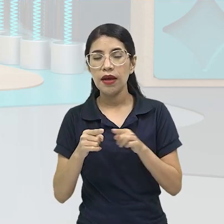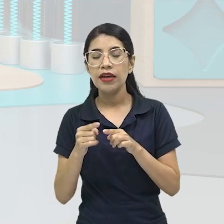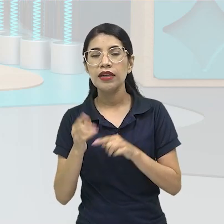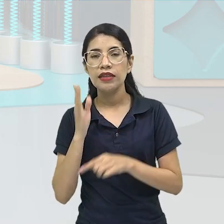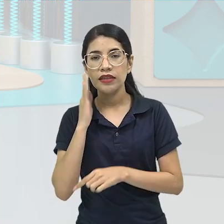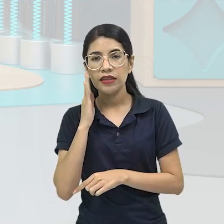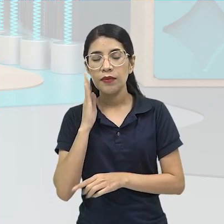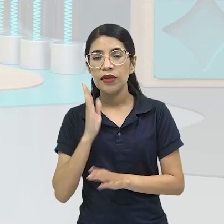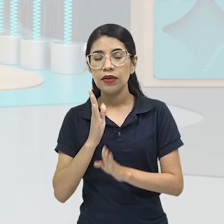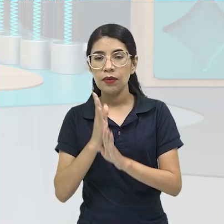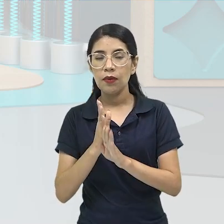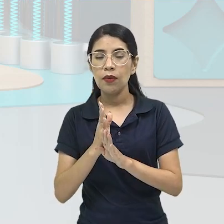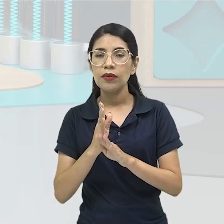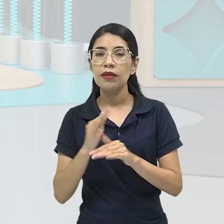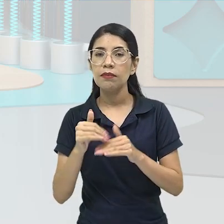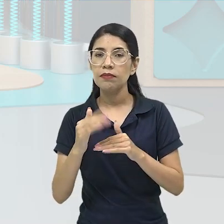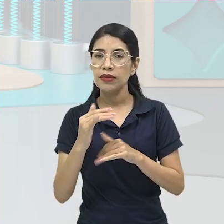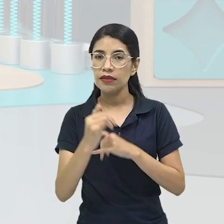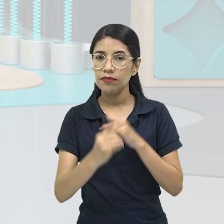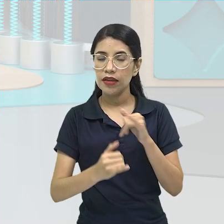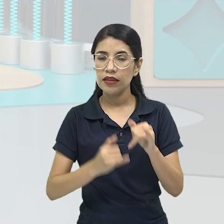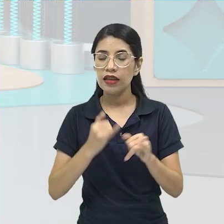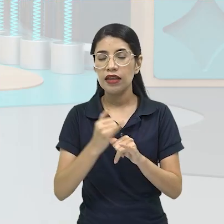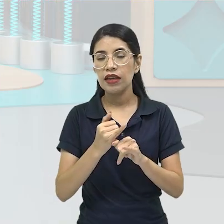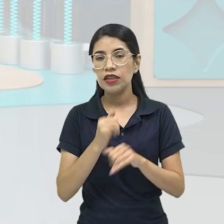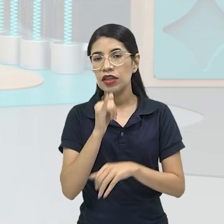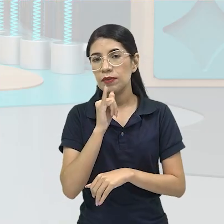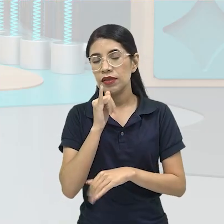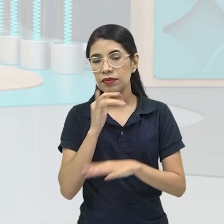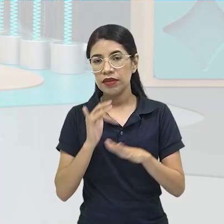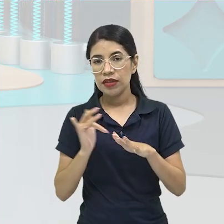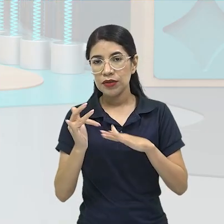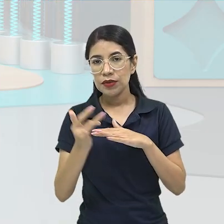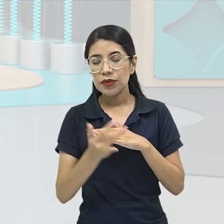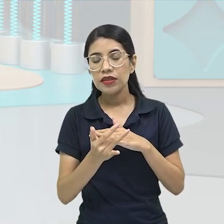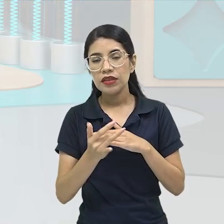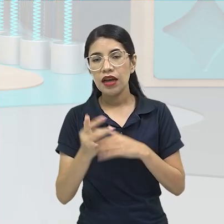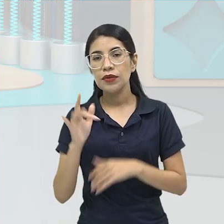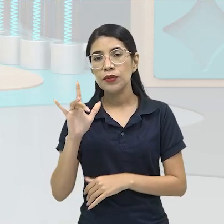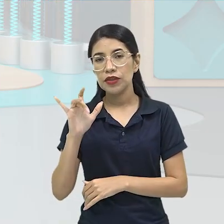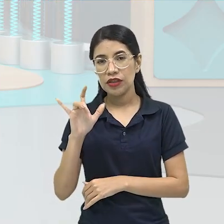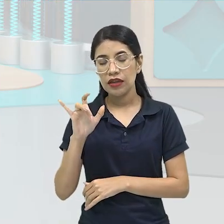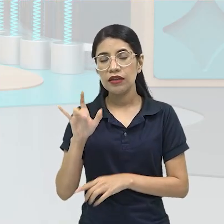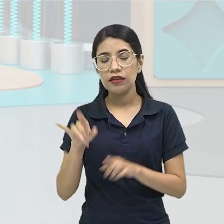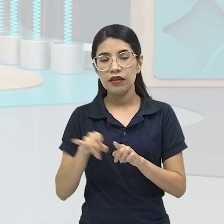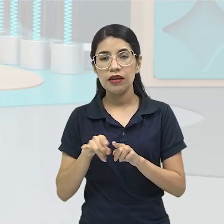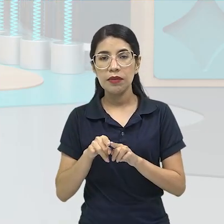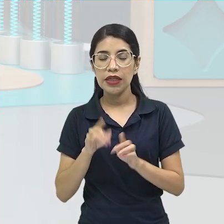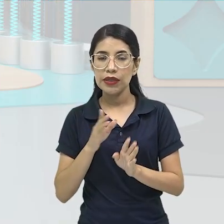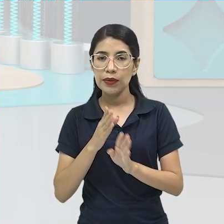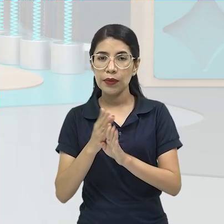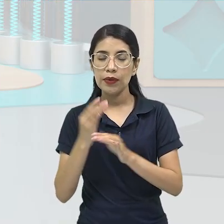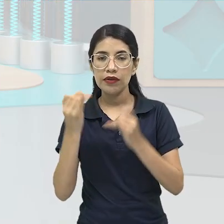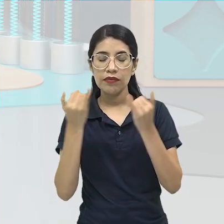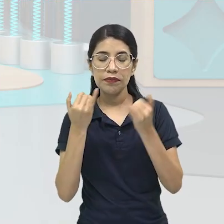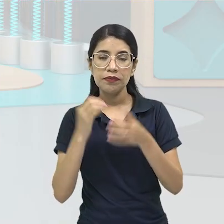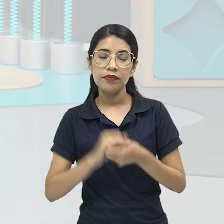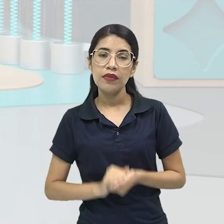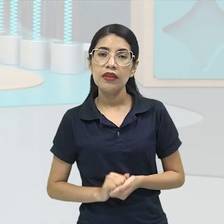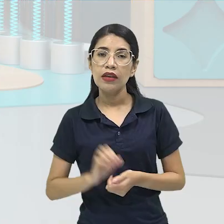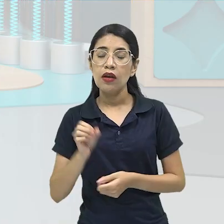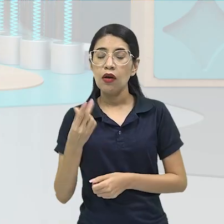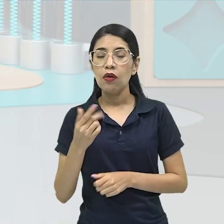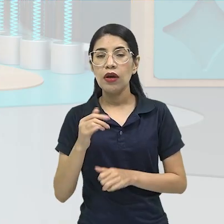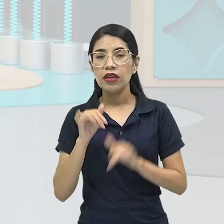ser através da internet, rolando ali o feed de um Instagram, de um Google, aí a gente sabe. Ou às vezes